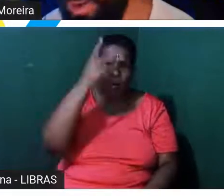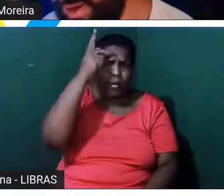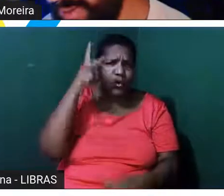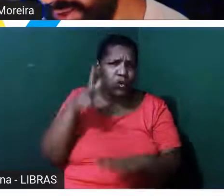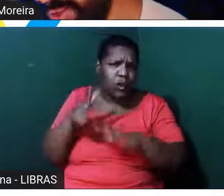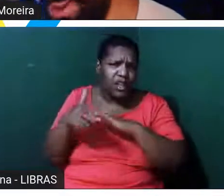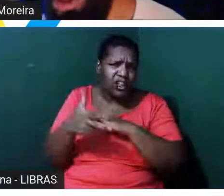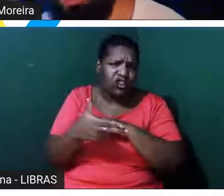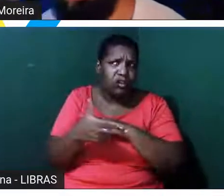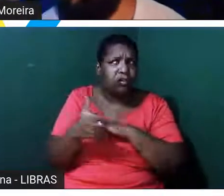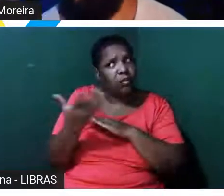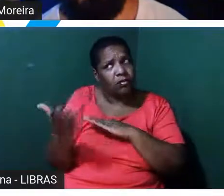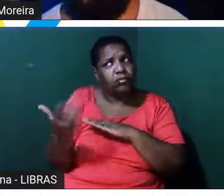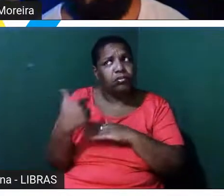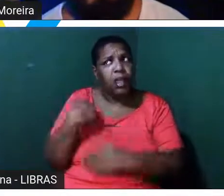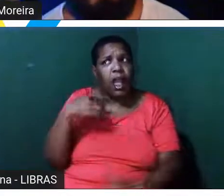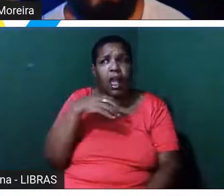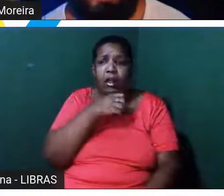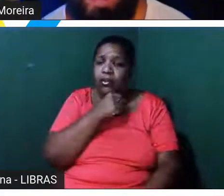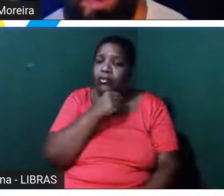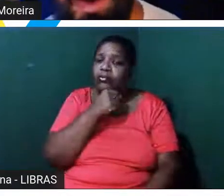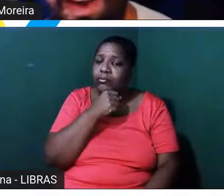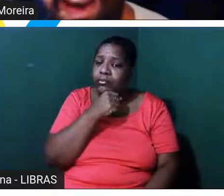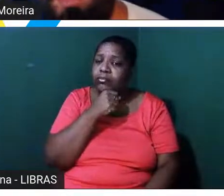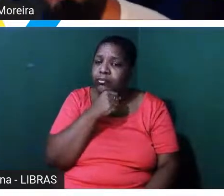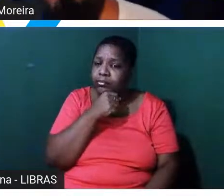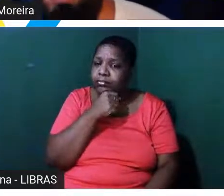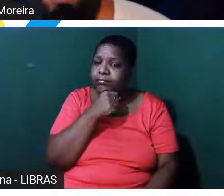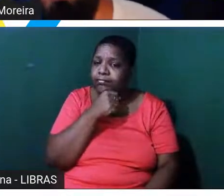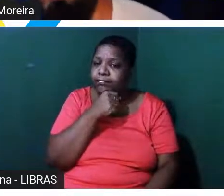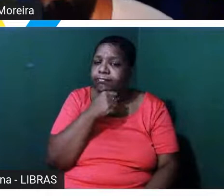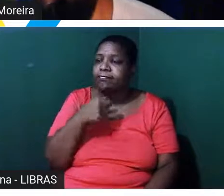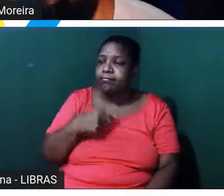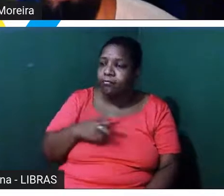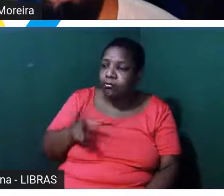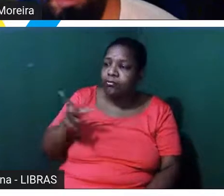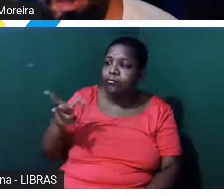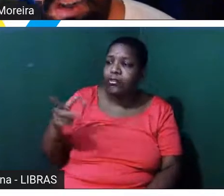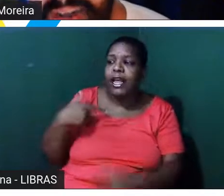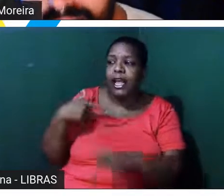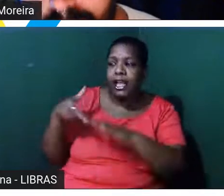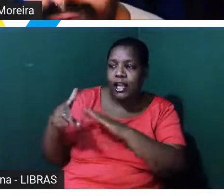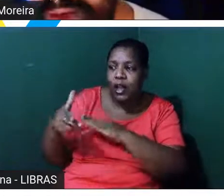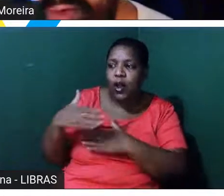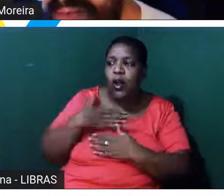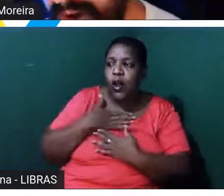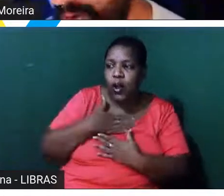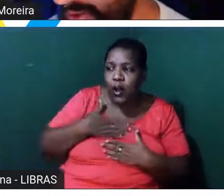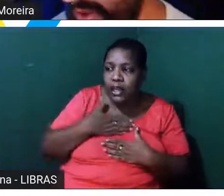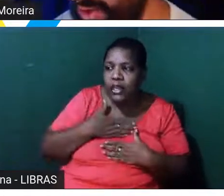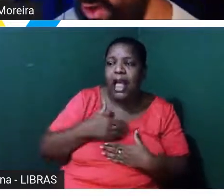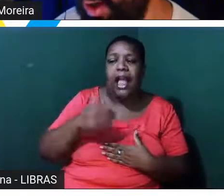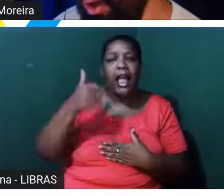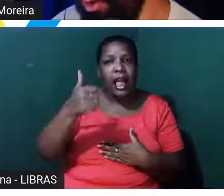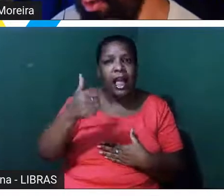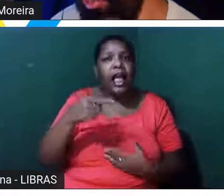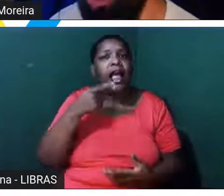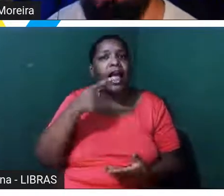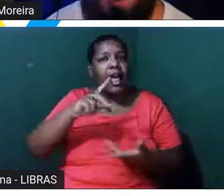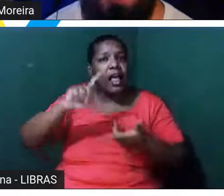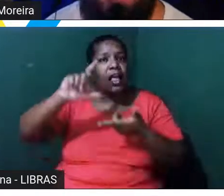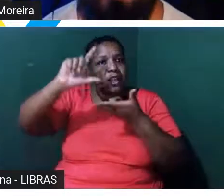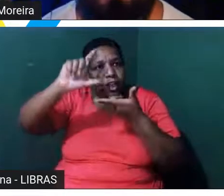né Eu acho que e quem continuar estando quem gostar de digitar quem gostar de fumar que ele gosta de